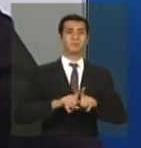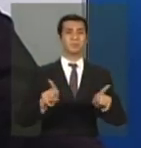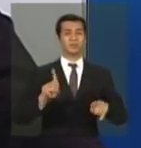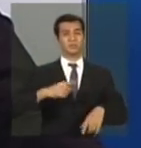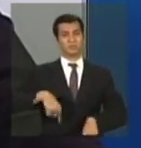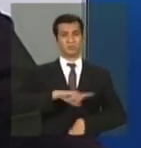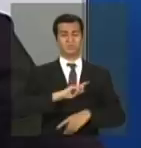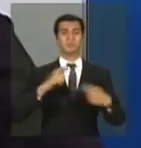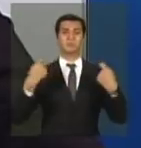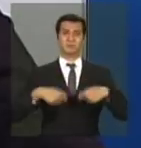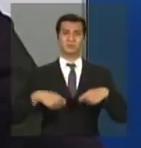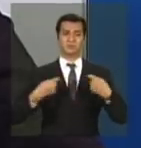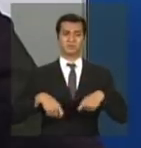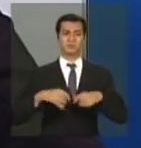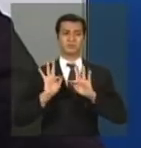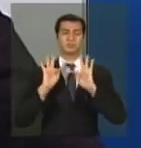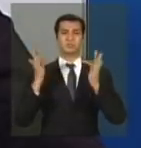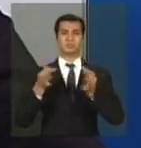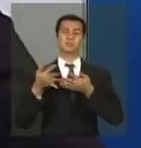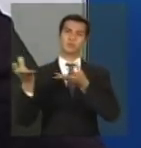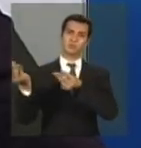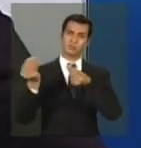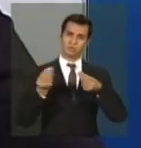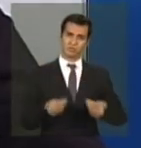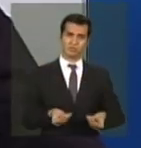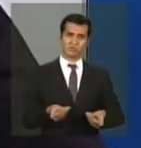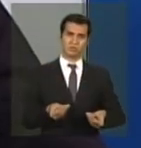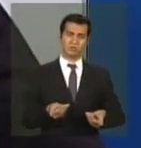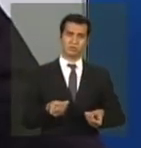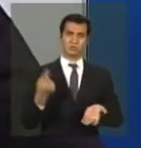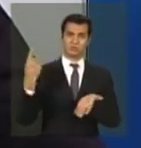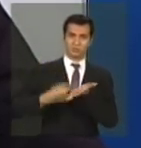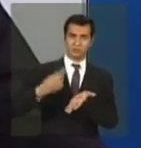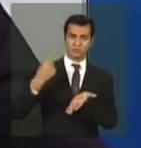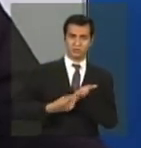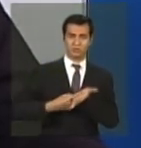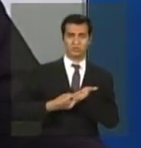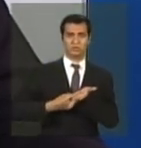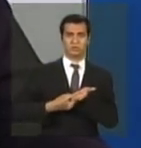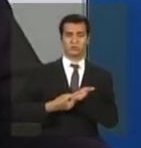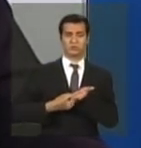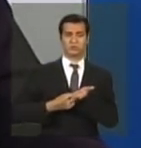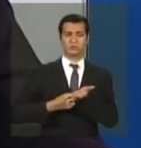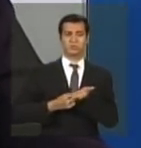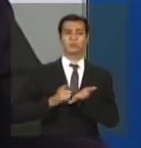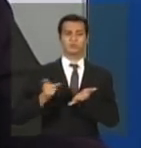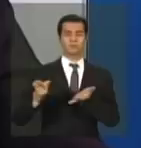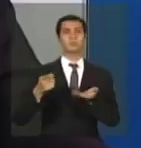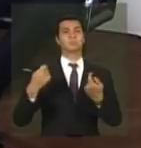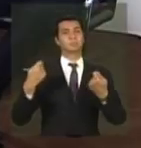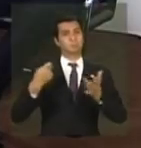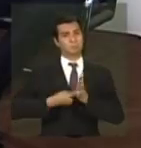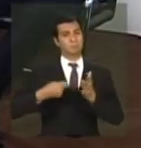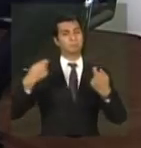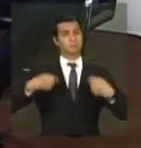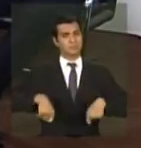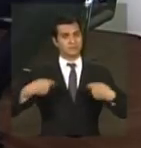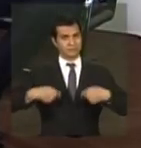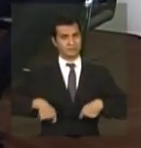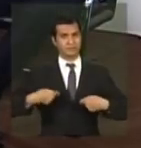acolher essa família e fazer um pacto com elas de que deverão, assim que